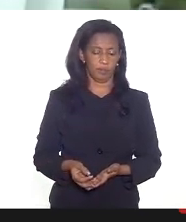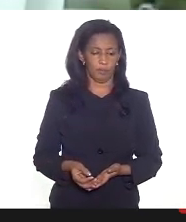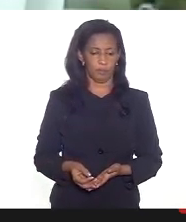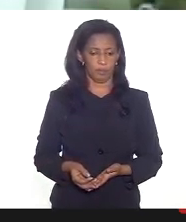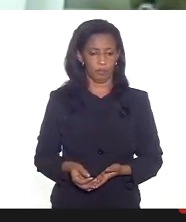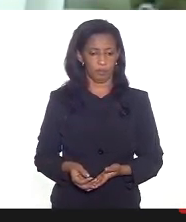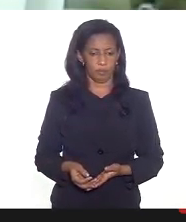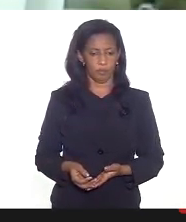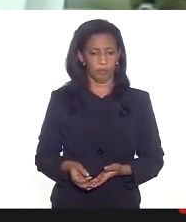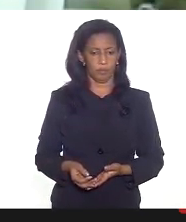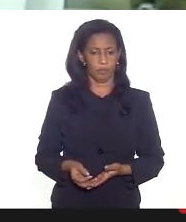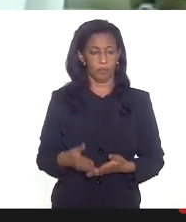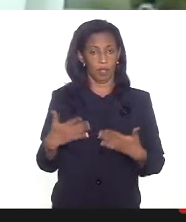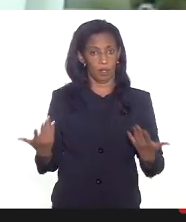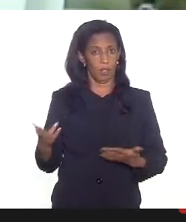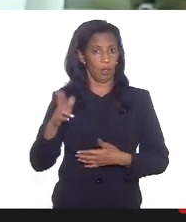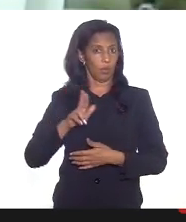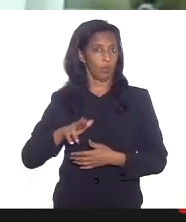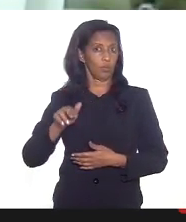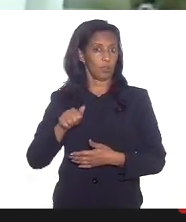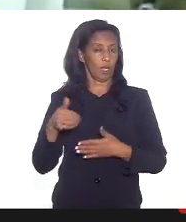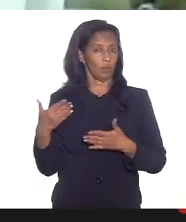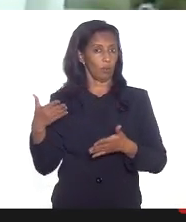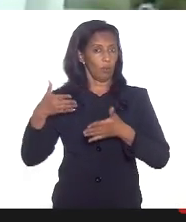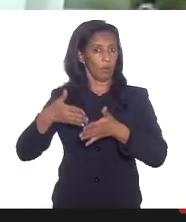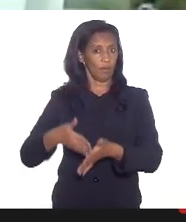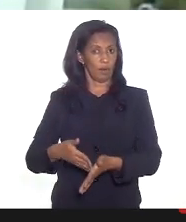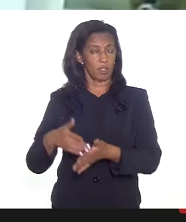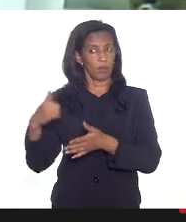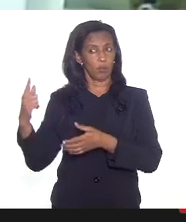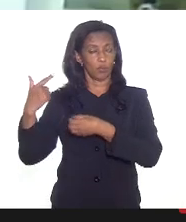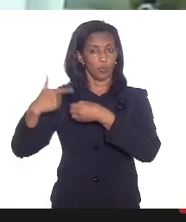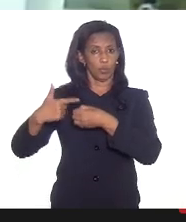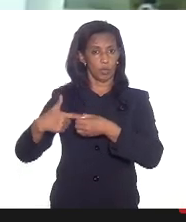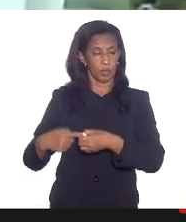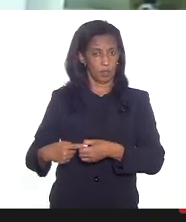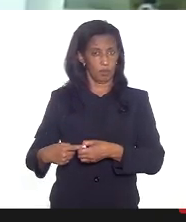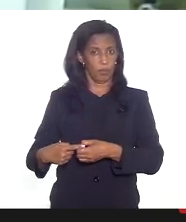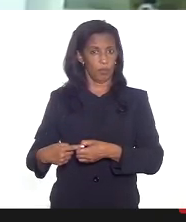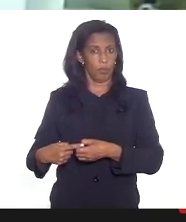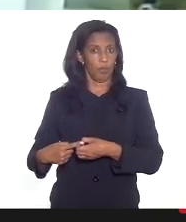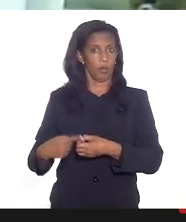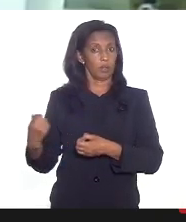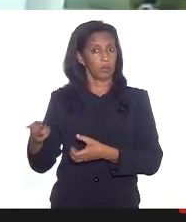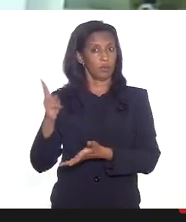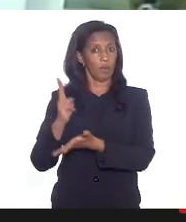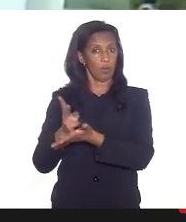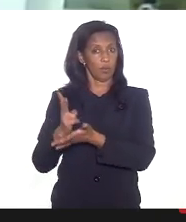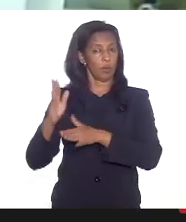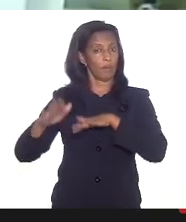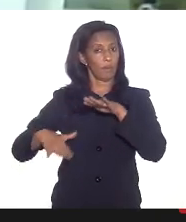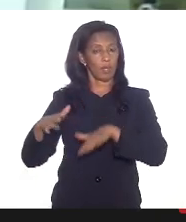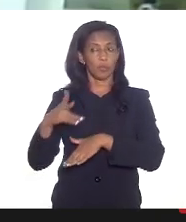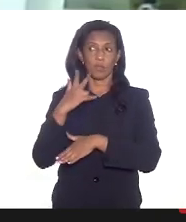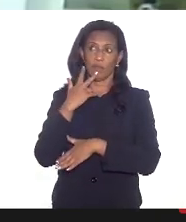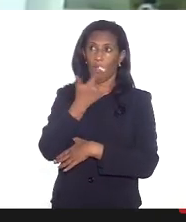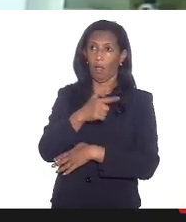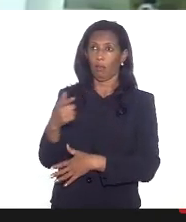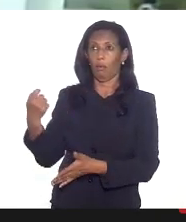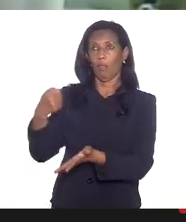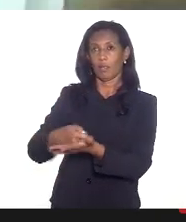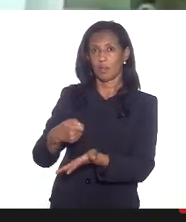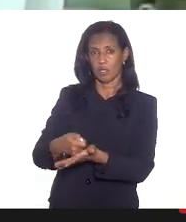assim até utilizado como referência para os demais municípios então isso vai continuar mesmo pedido assim não há